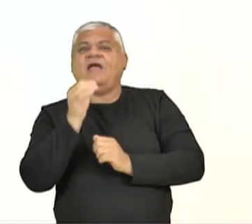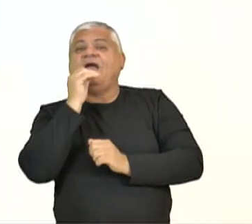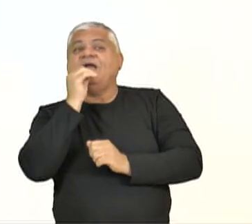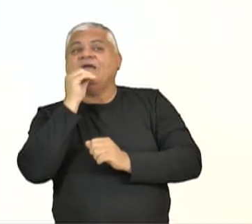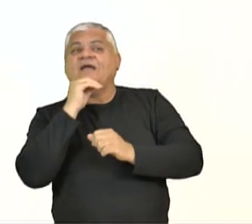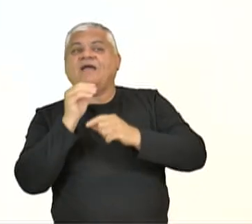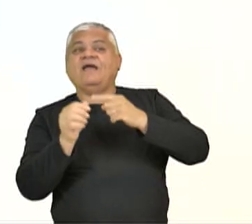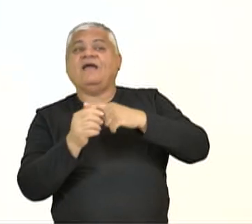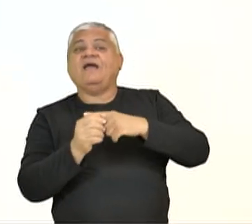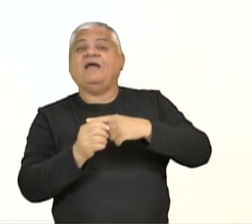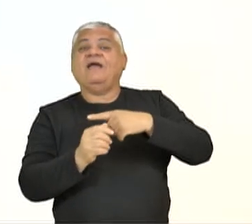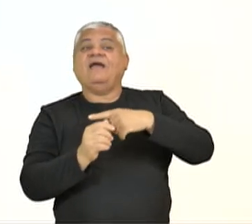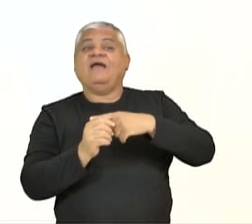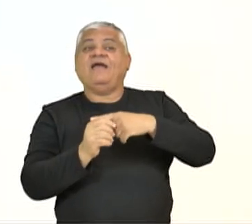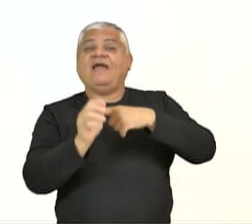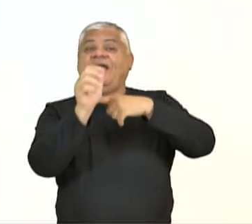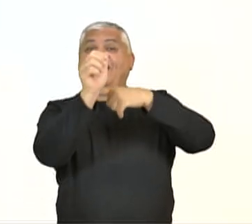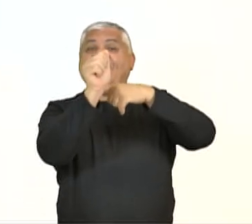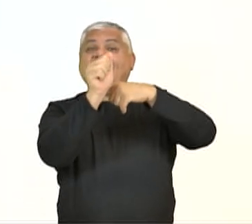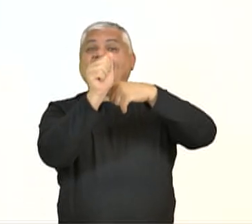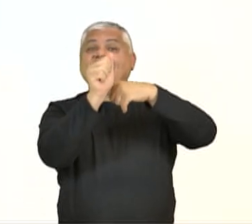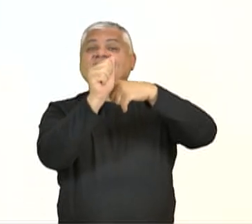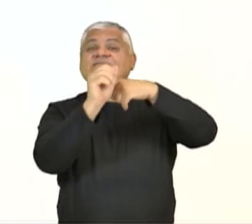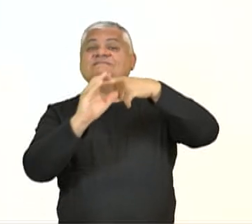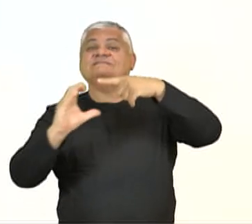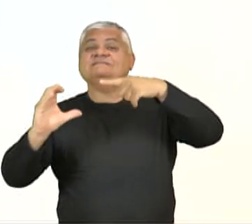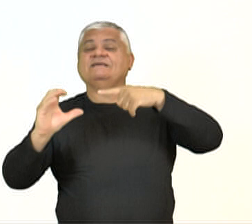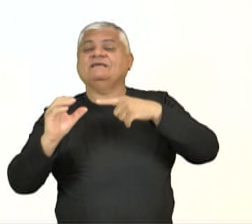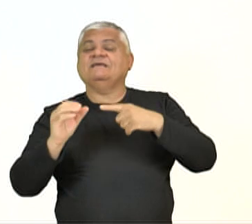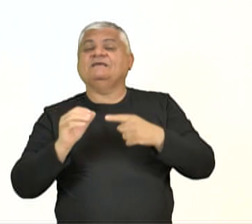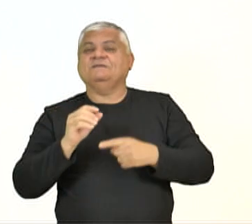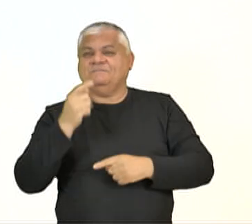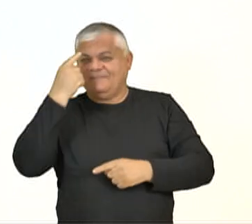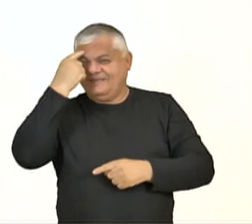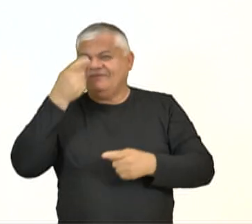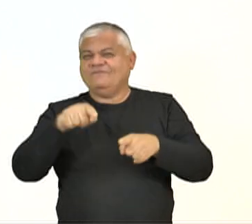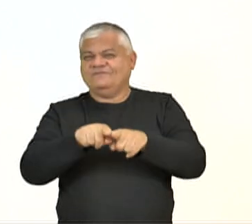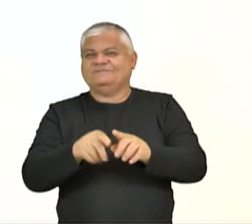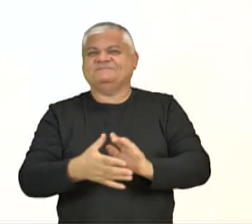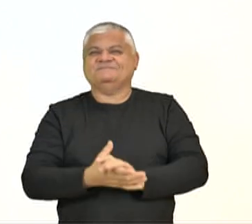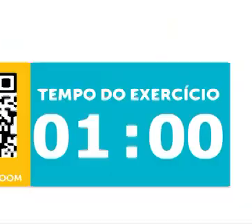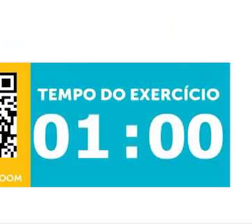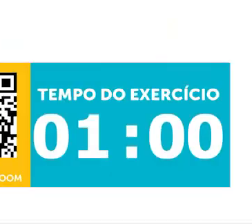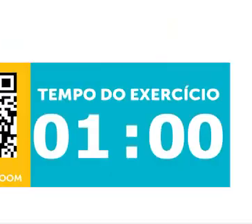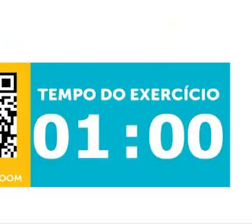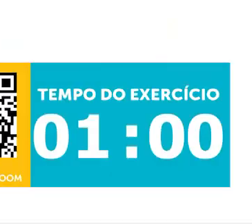A e do ângulo C? Pensa aí um pouquinho, eu já volto.